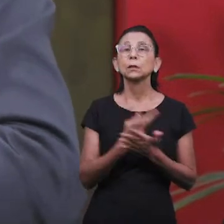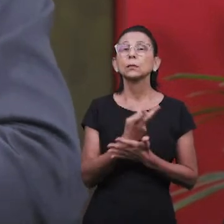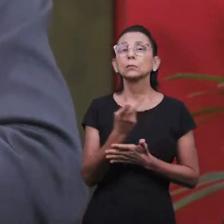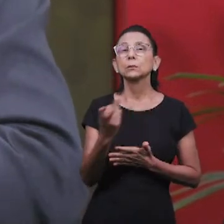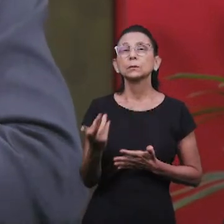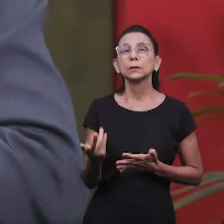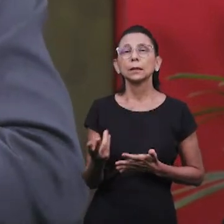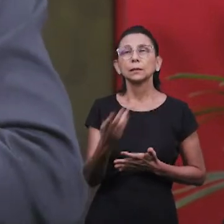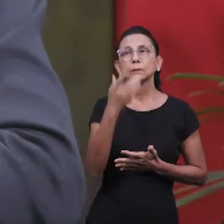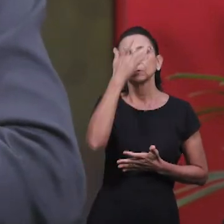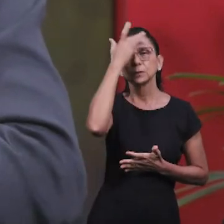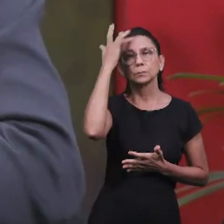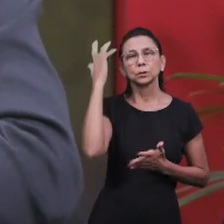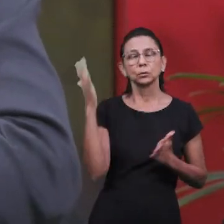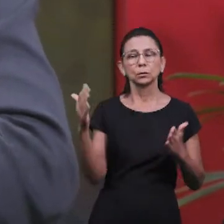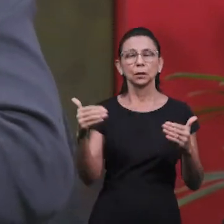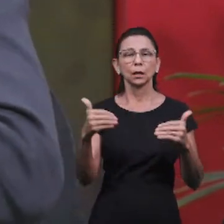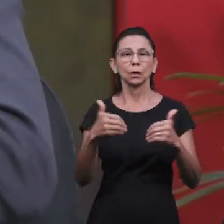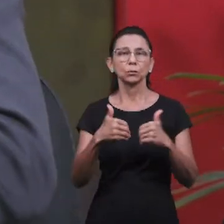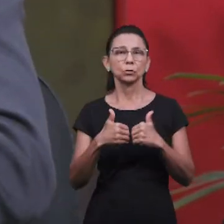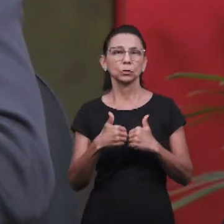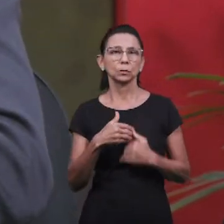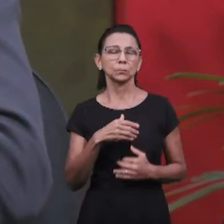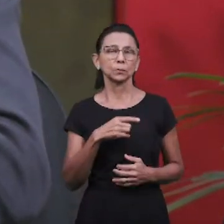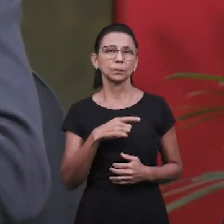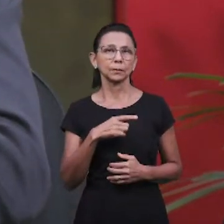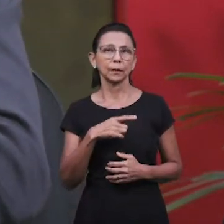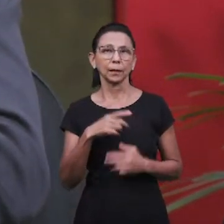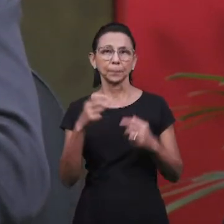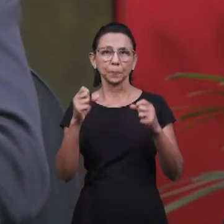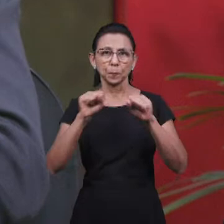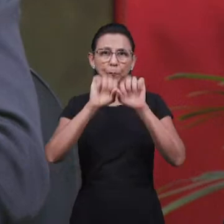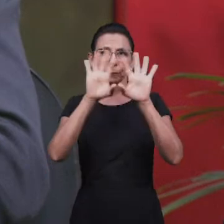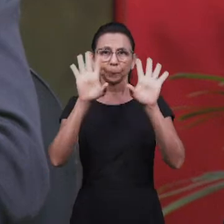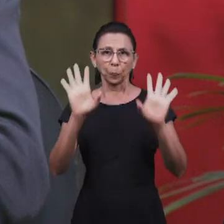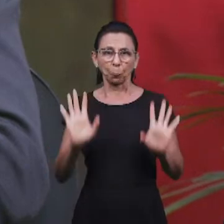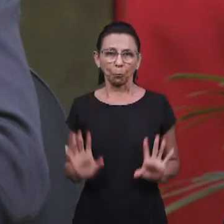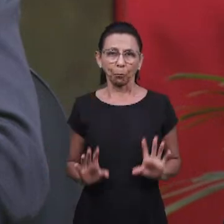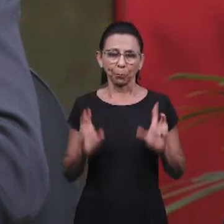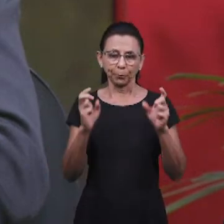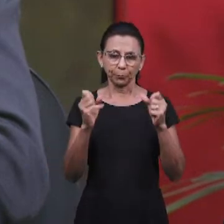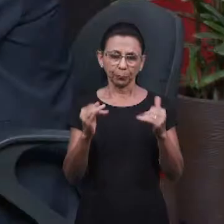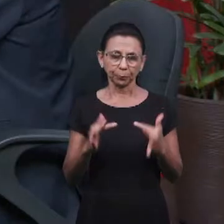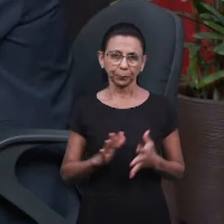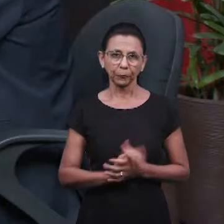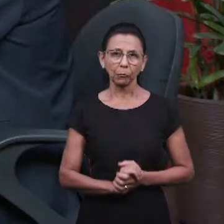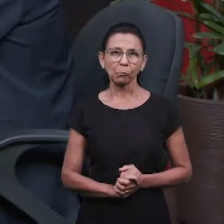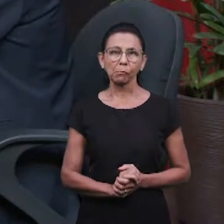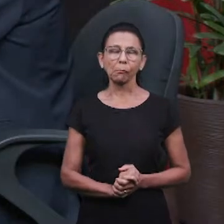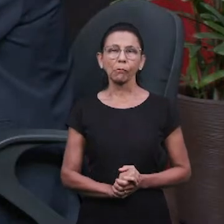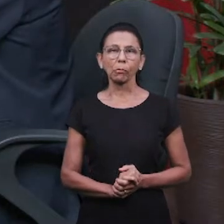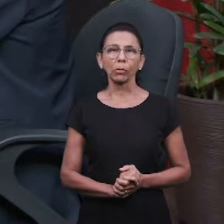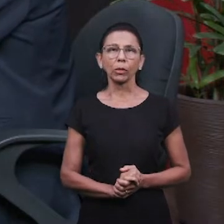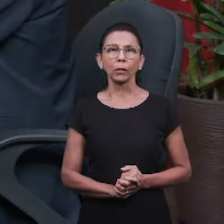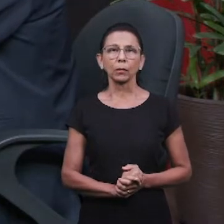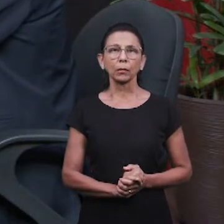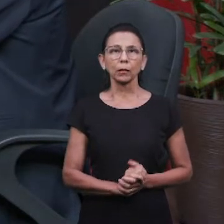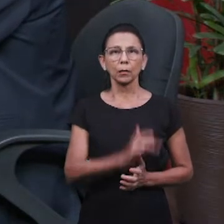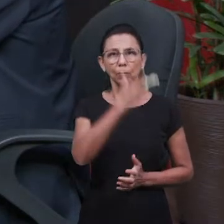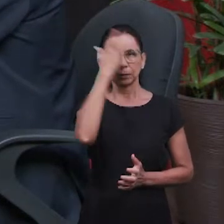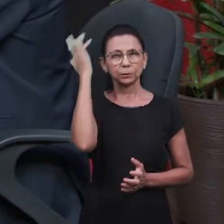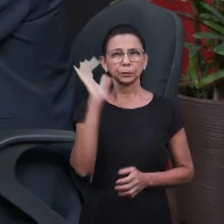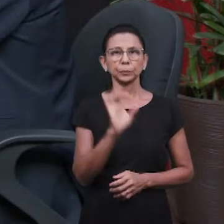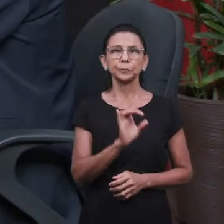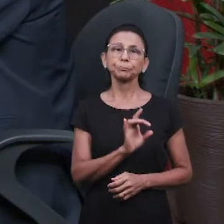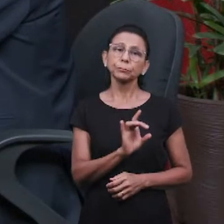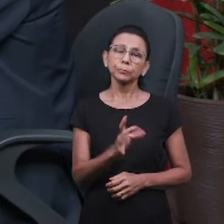com que uma pessoa apresente um quadro de autismo? Bom, inicialmente deixar claro que cada um vai apresentar sinais e